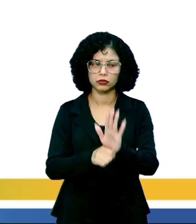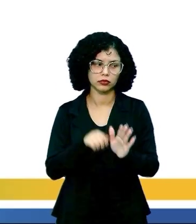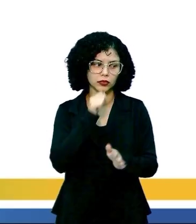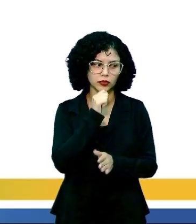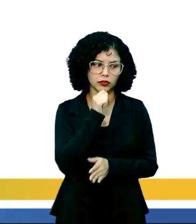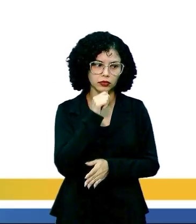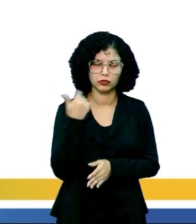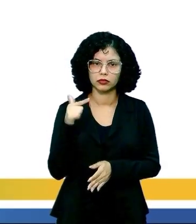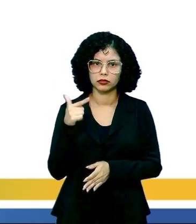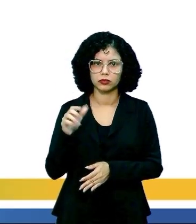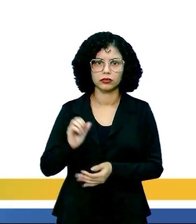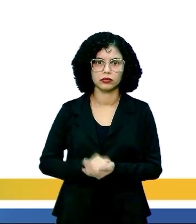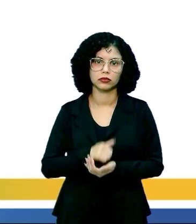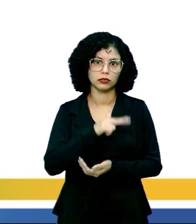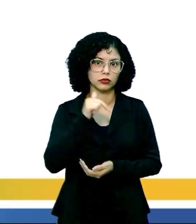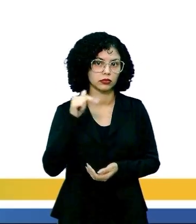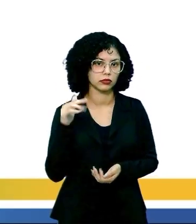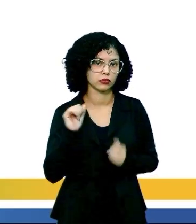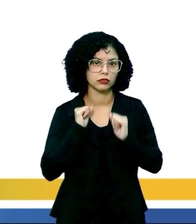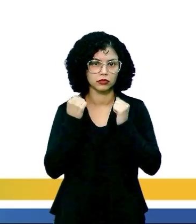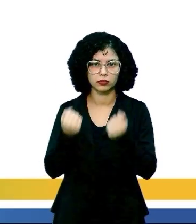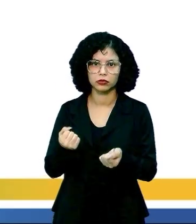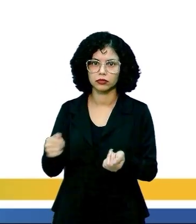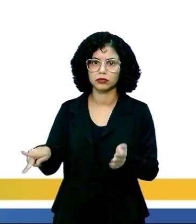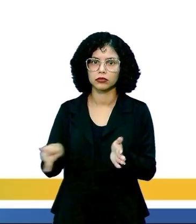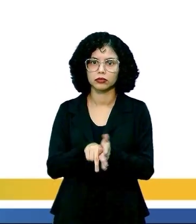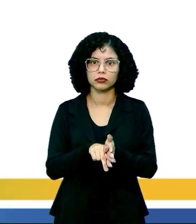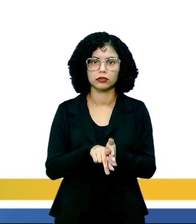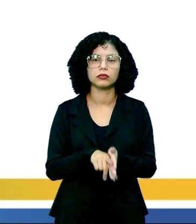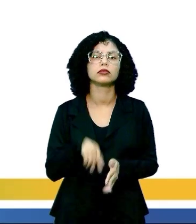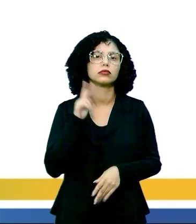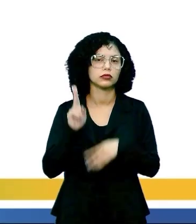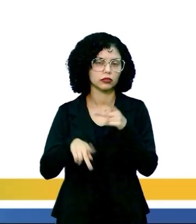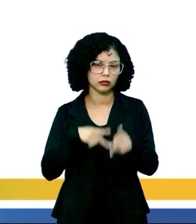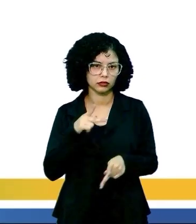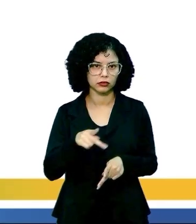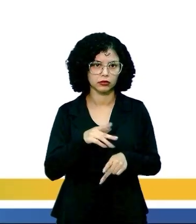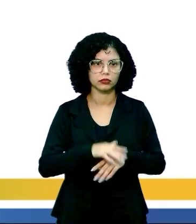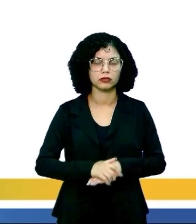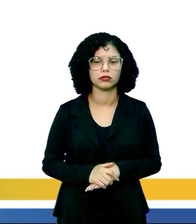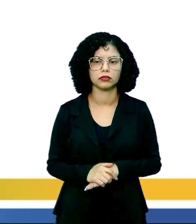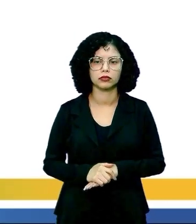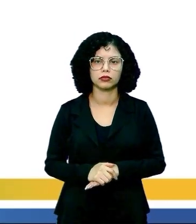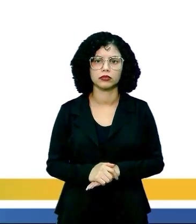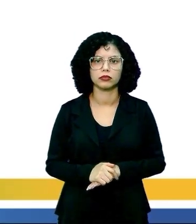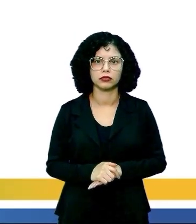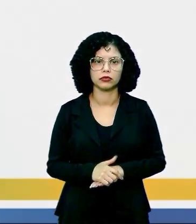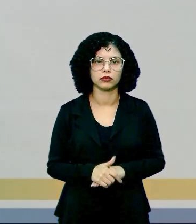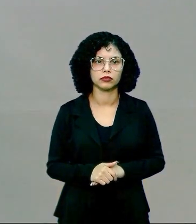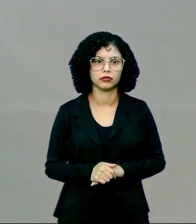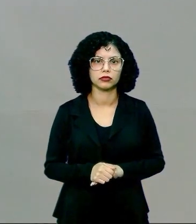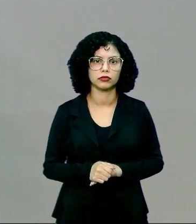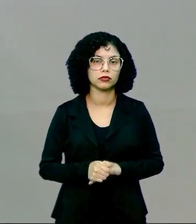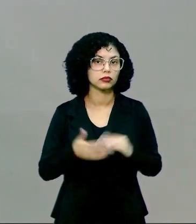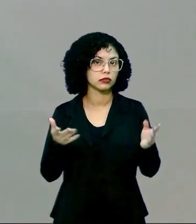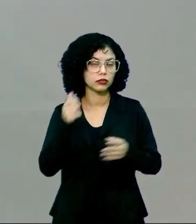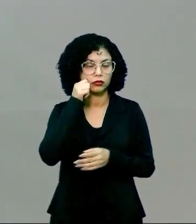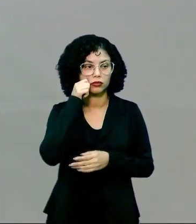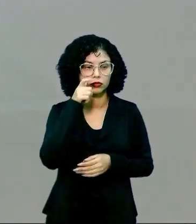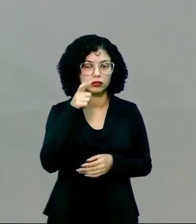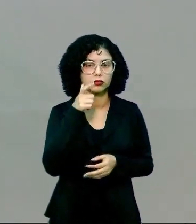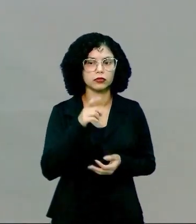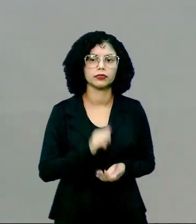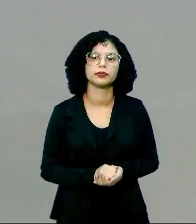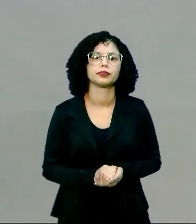não corresponde jamais ao peso relativo dessa parte da população. Então, prestem bem